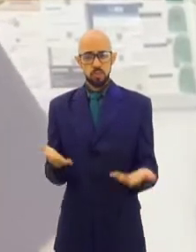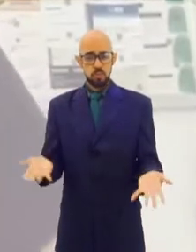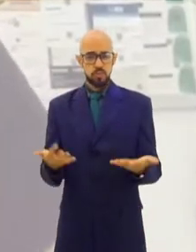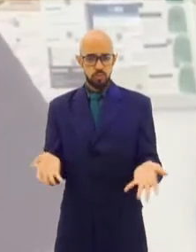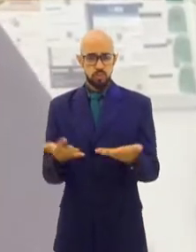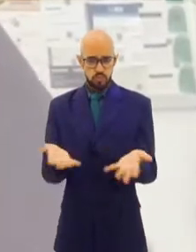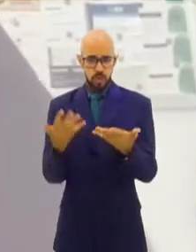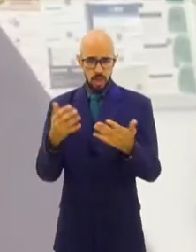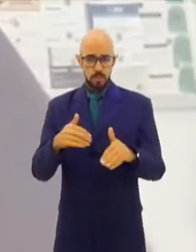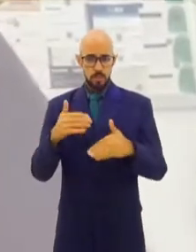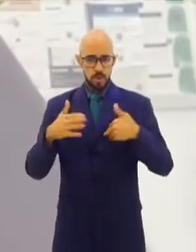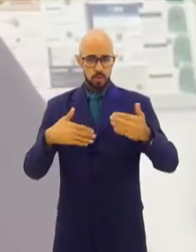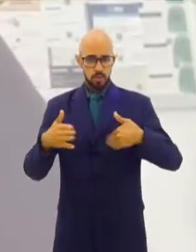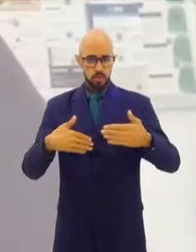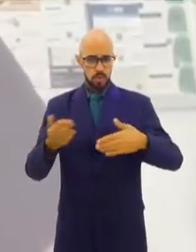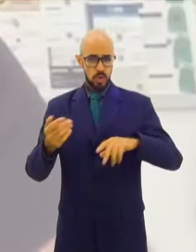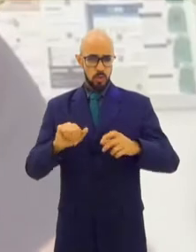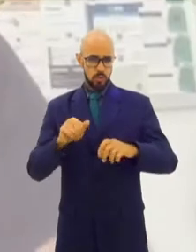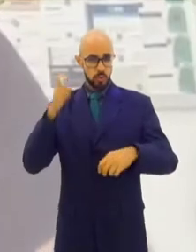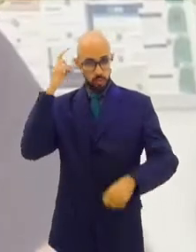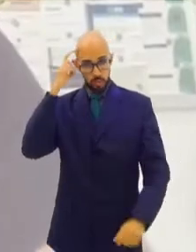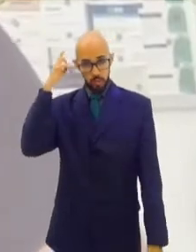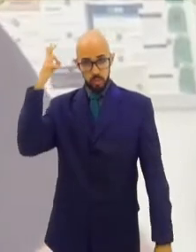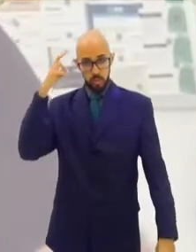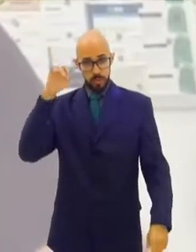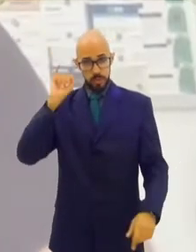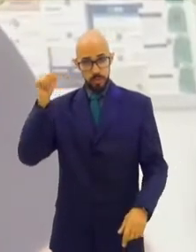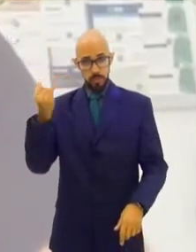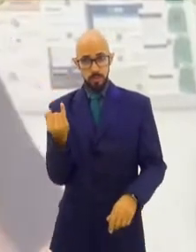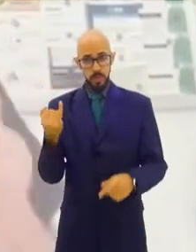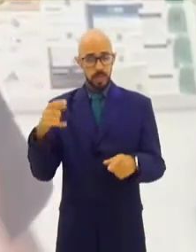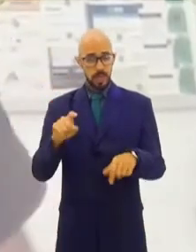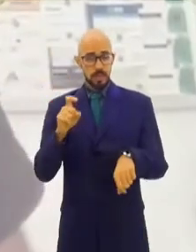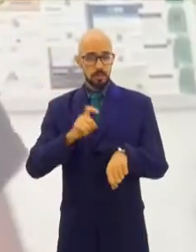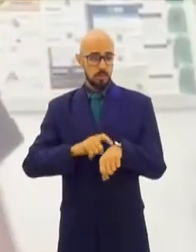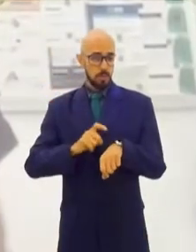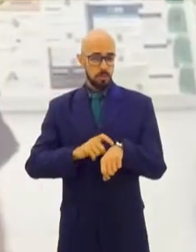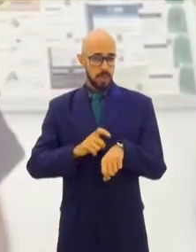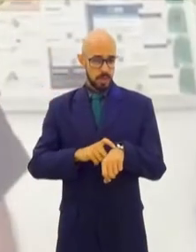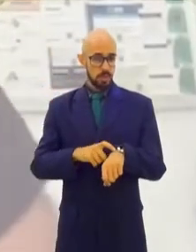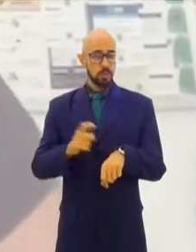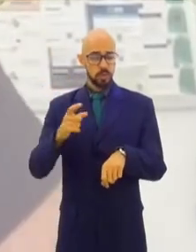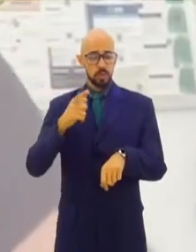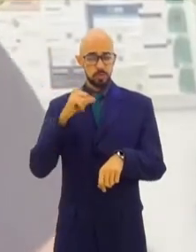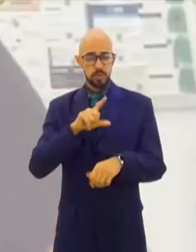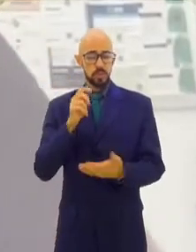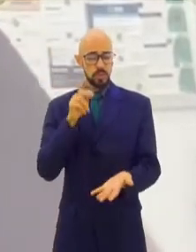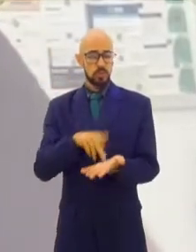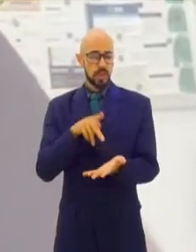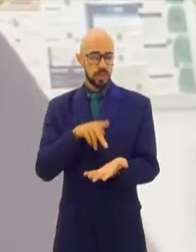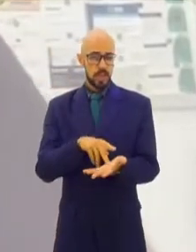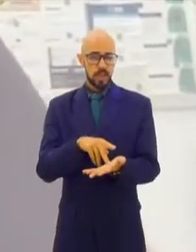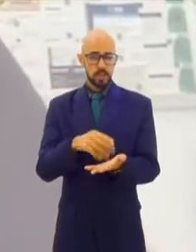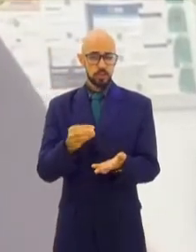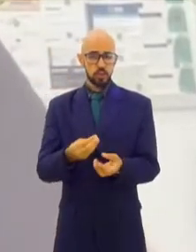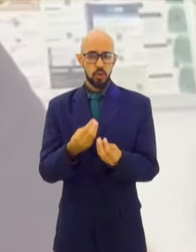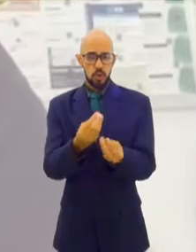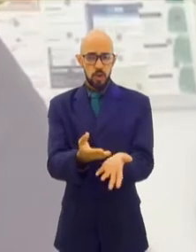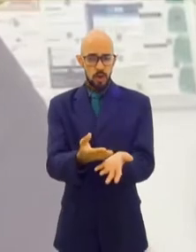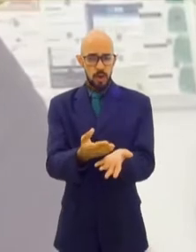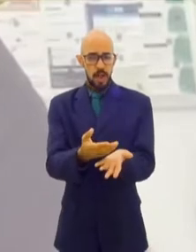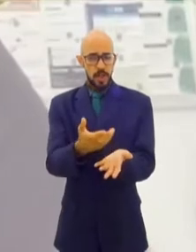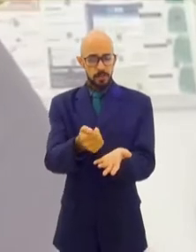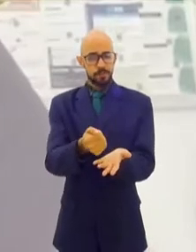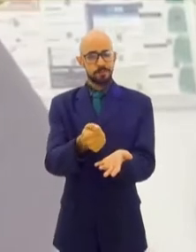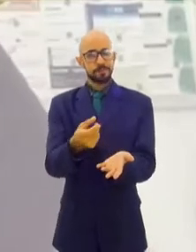ao fomento da produção cultural para a gente poder aproveitar essa onda de consumo e começar realmente a colocar nossa